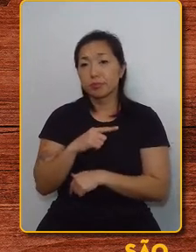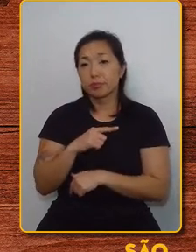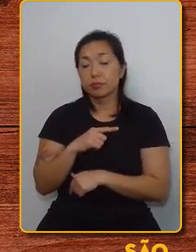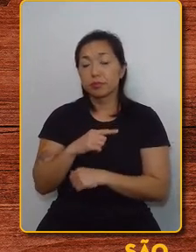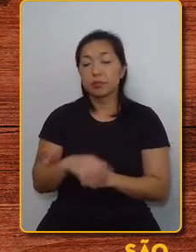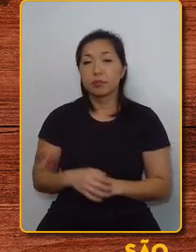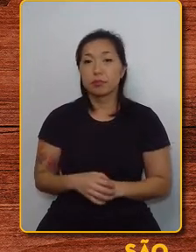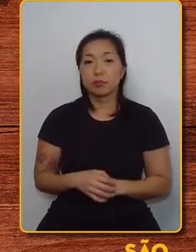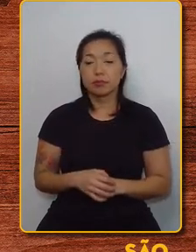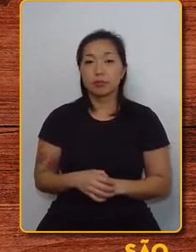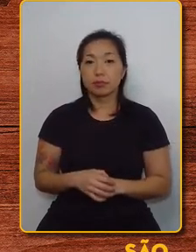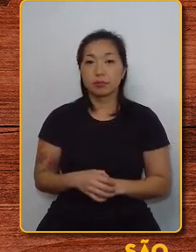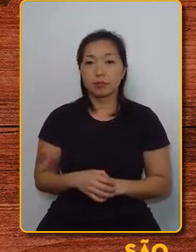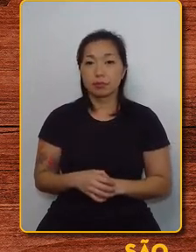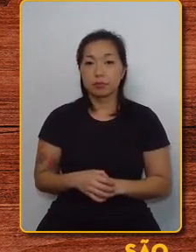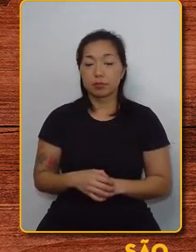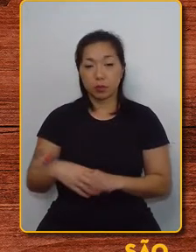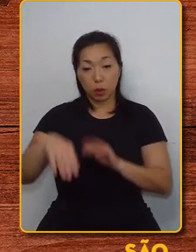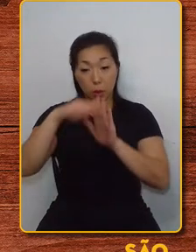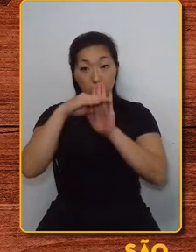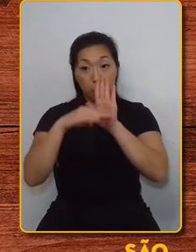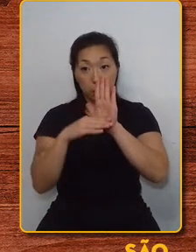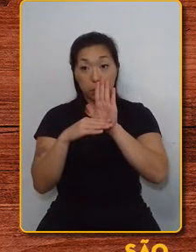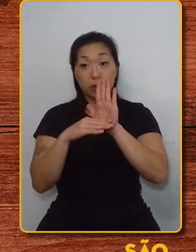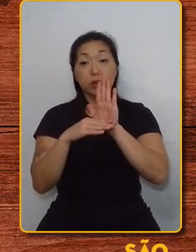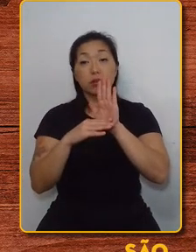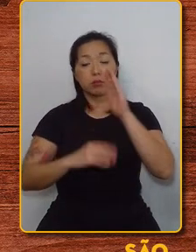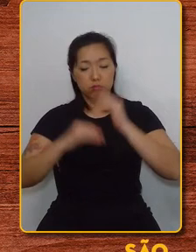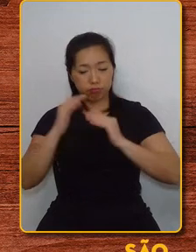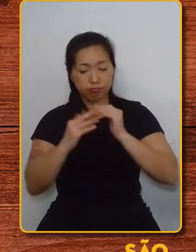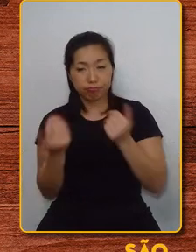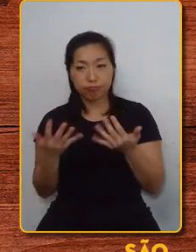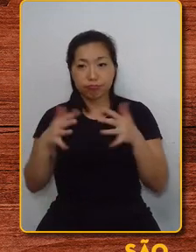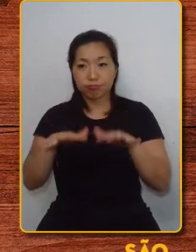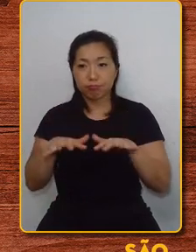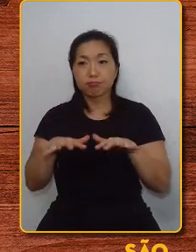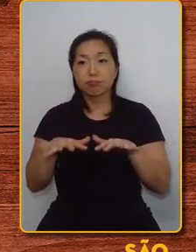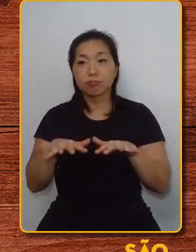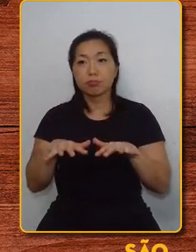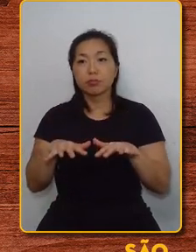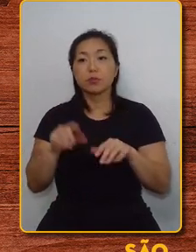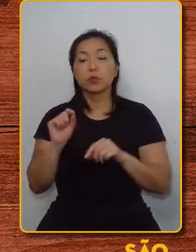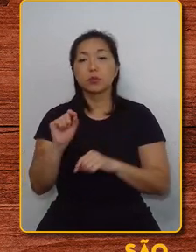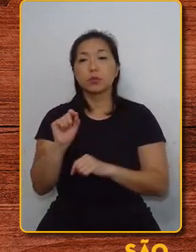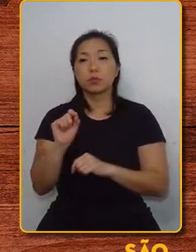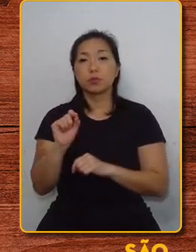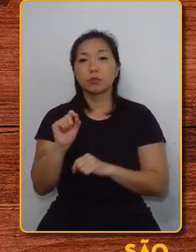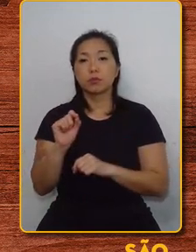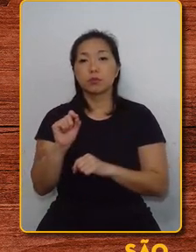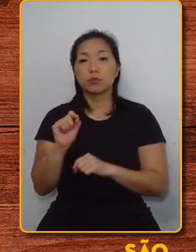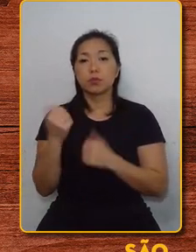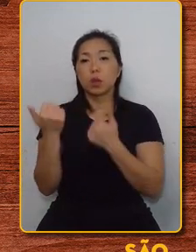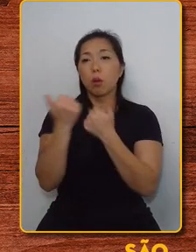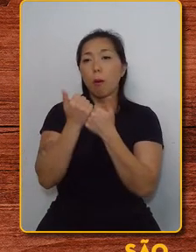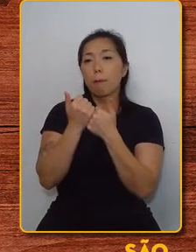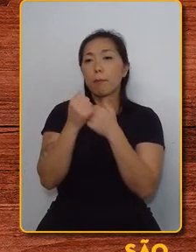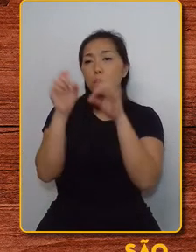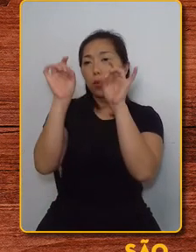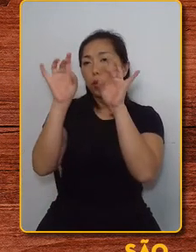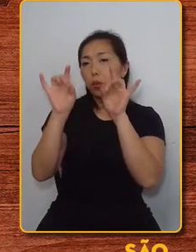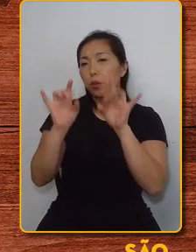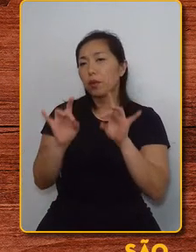dentro do programa de inclusão produtiva foi essa assistência técnica